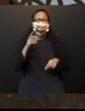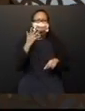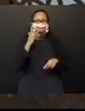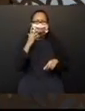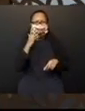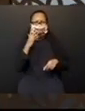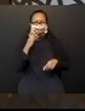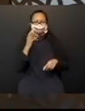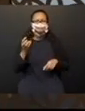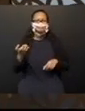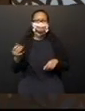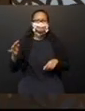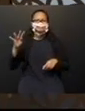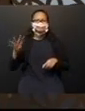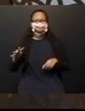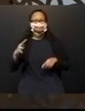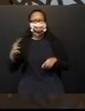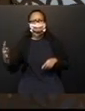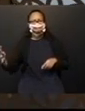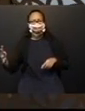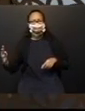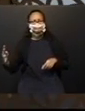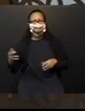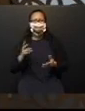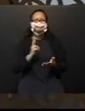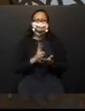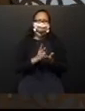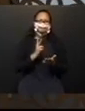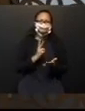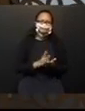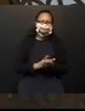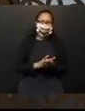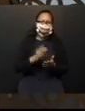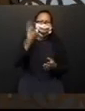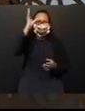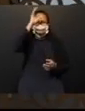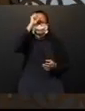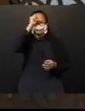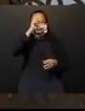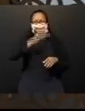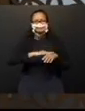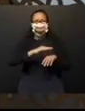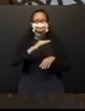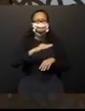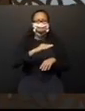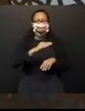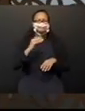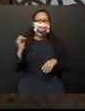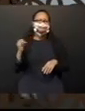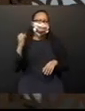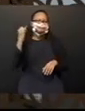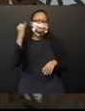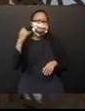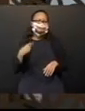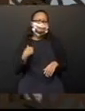um pouquinho mais. Olha como essa matéria é importante para nós, né? Então, olha lá na